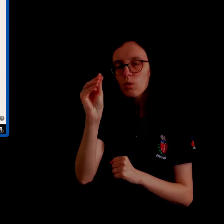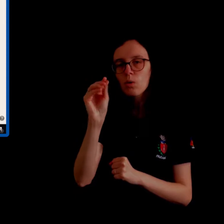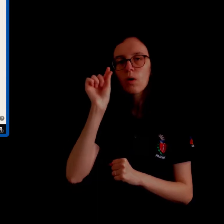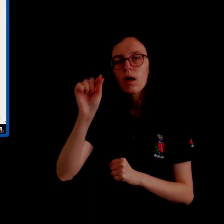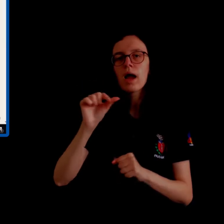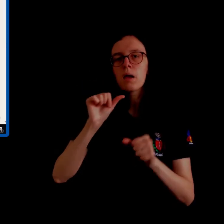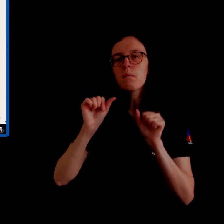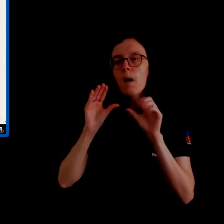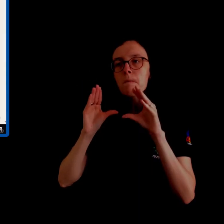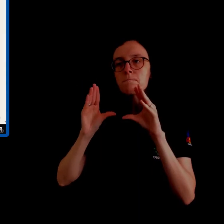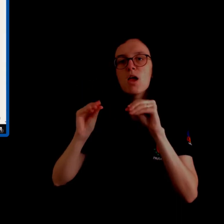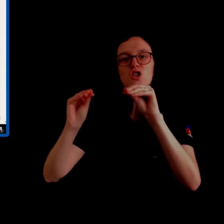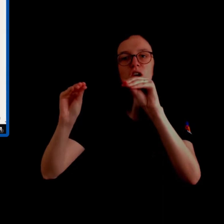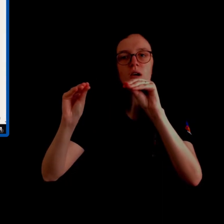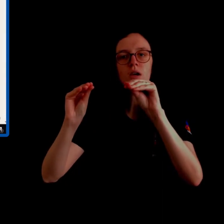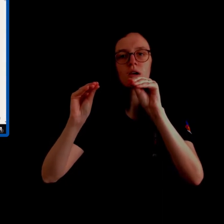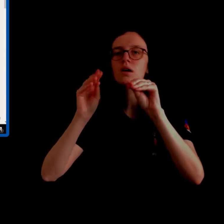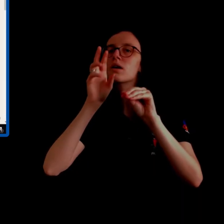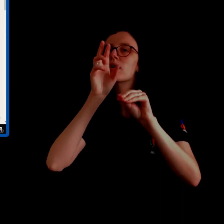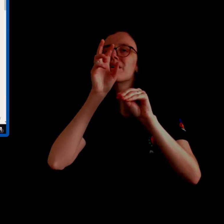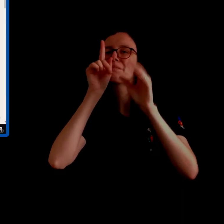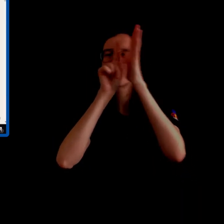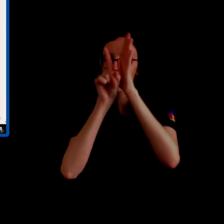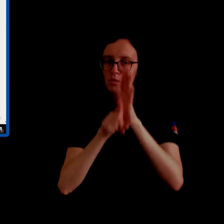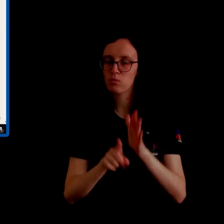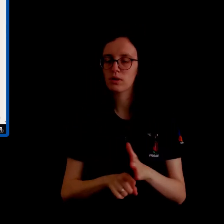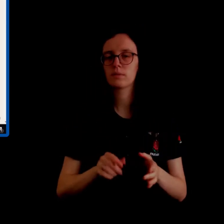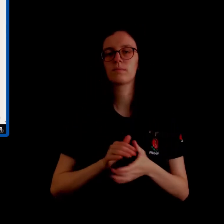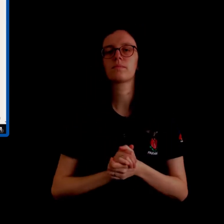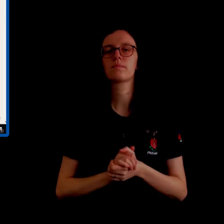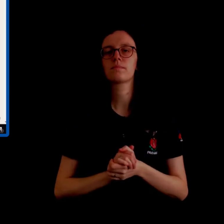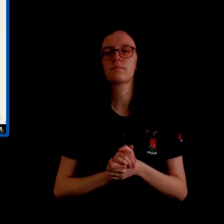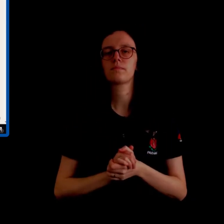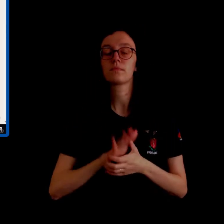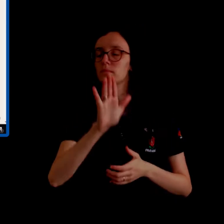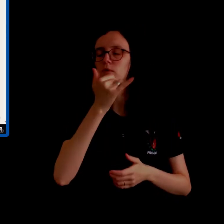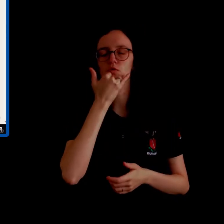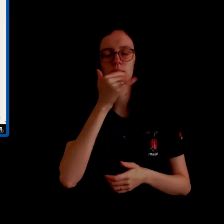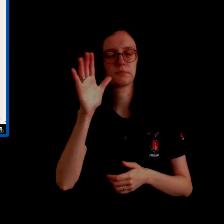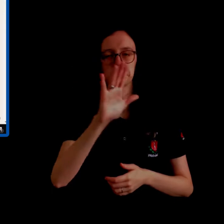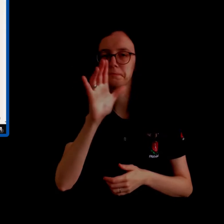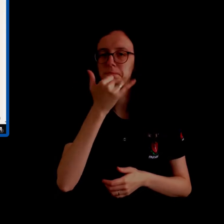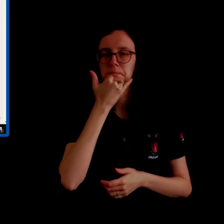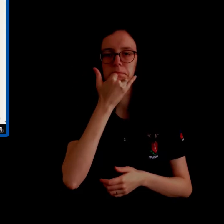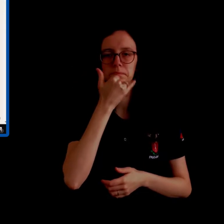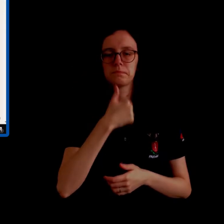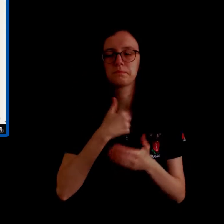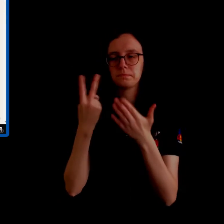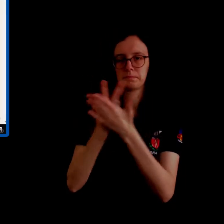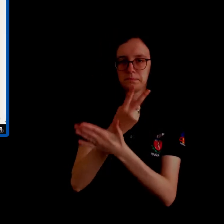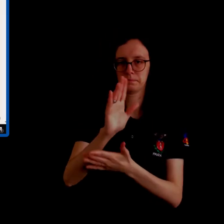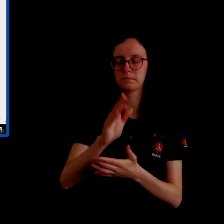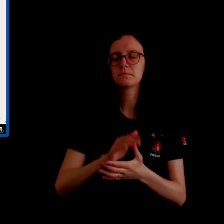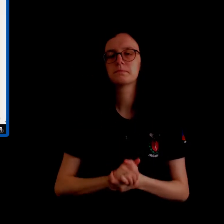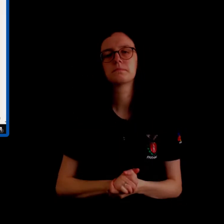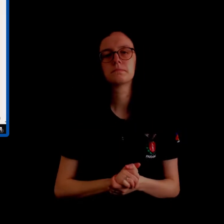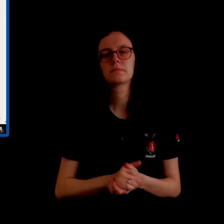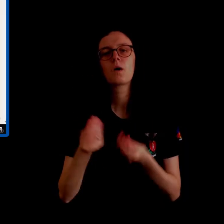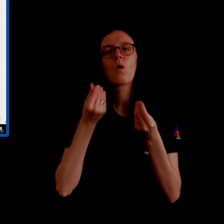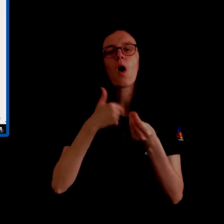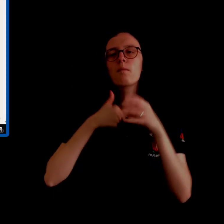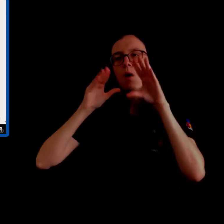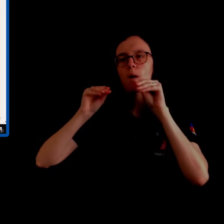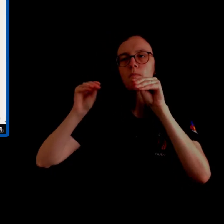meu formulário, tá? Eu posso desculpa, cometi uma gafe. Como que eu faço para editar